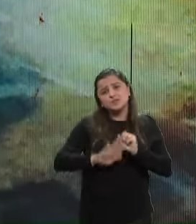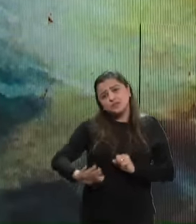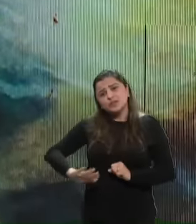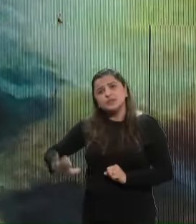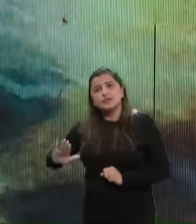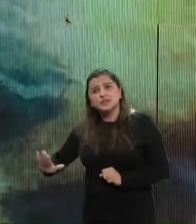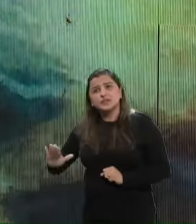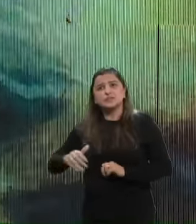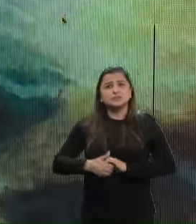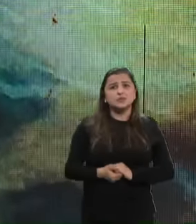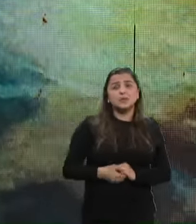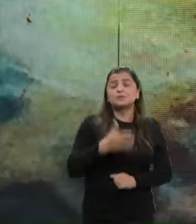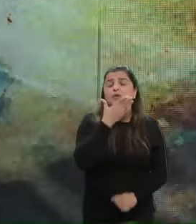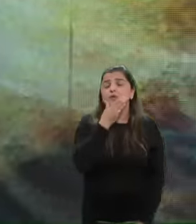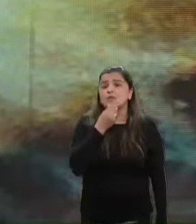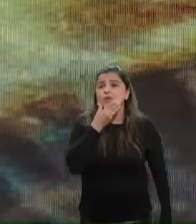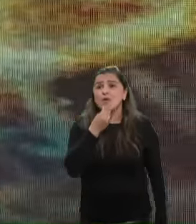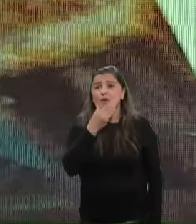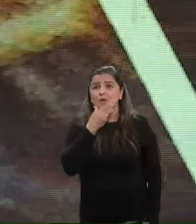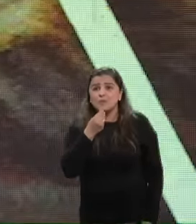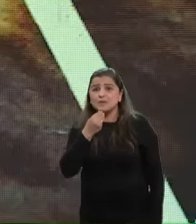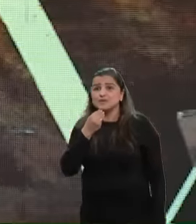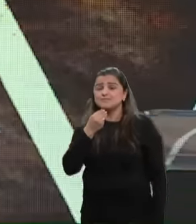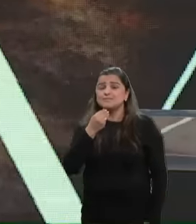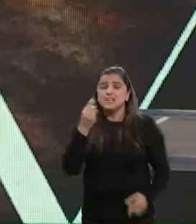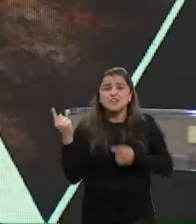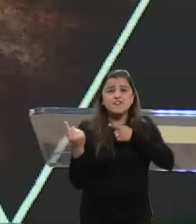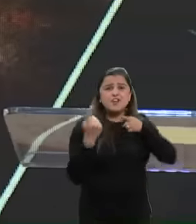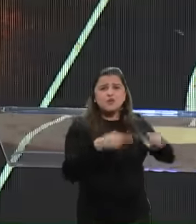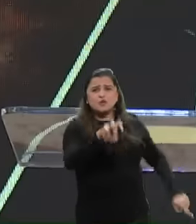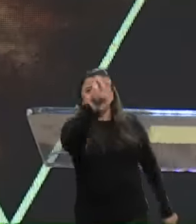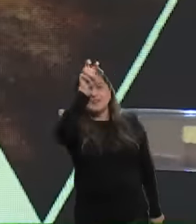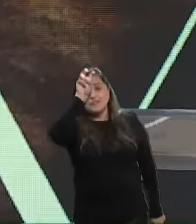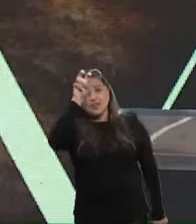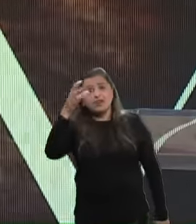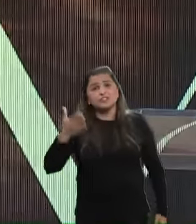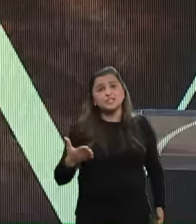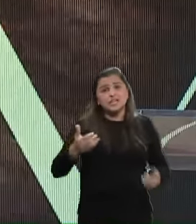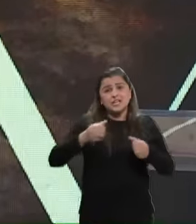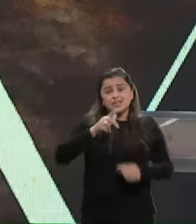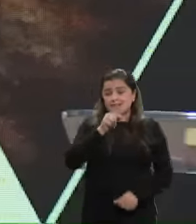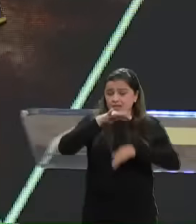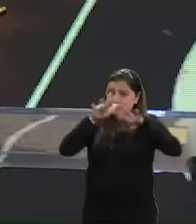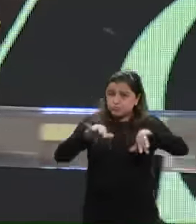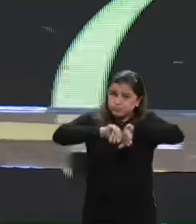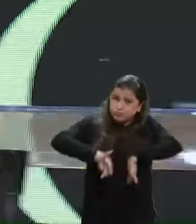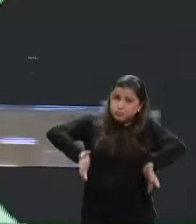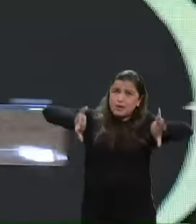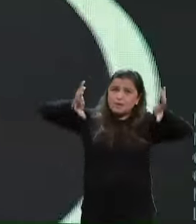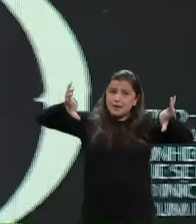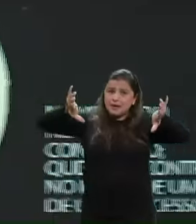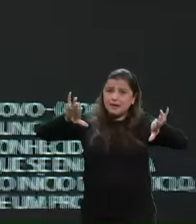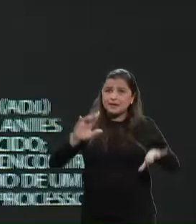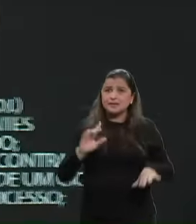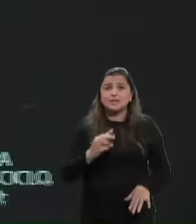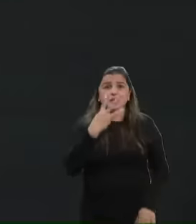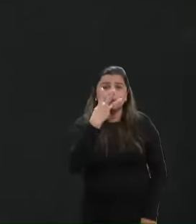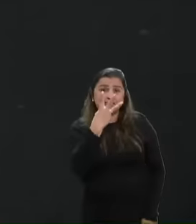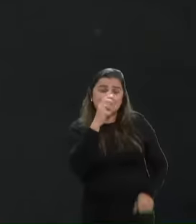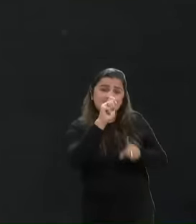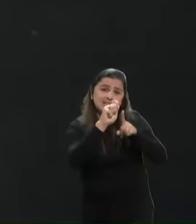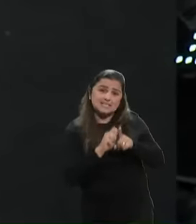flutuou no rio Nilo, o homem que venceu a Faraó, não no Mar Vermelho, vence a Faraó com 3 meses de idade,